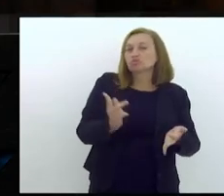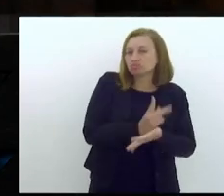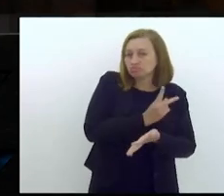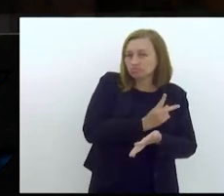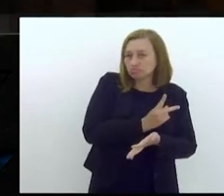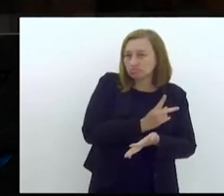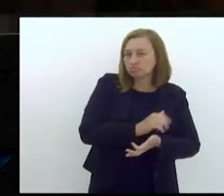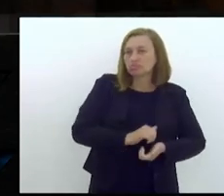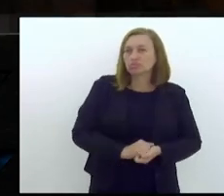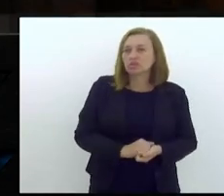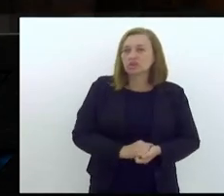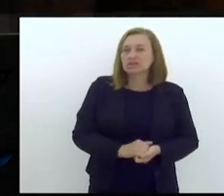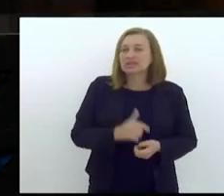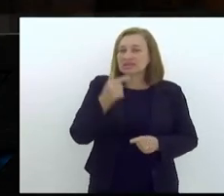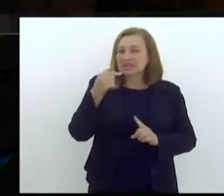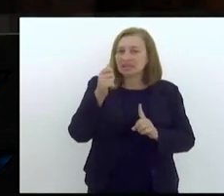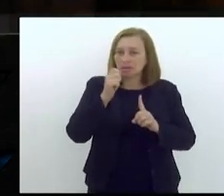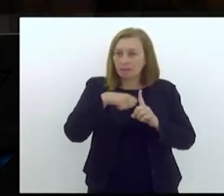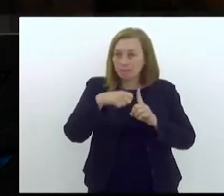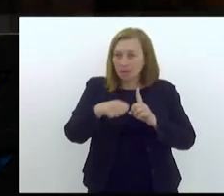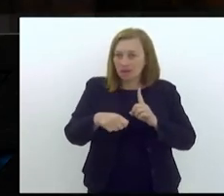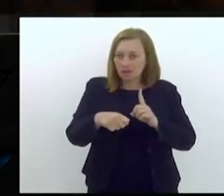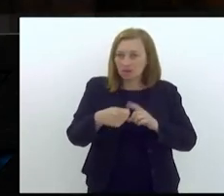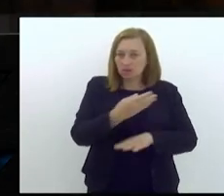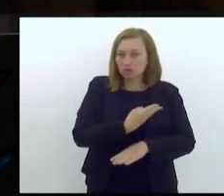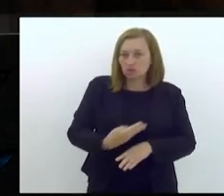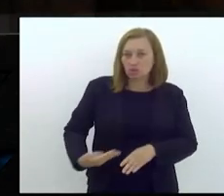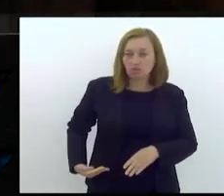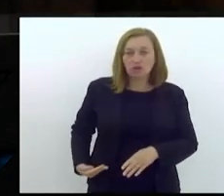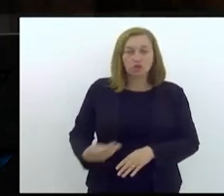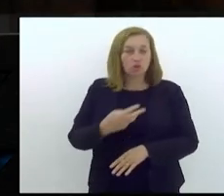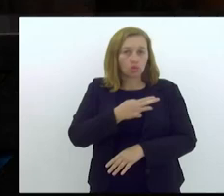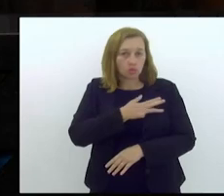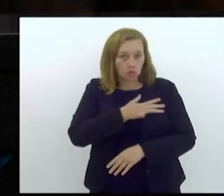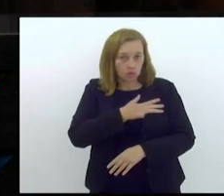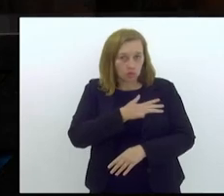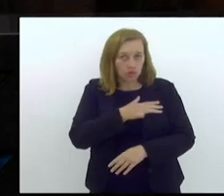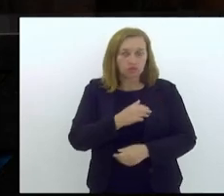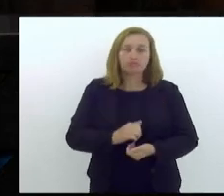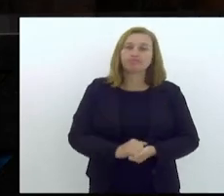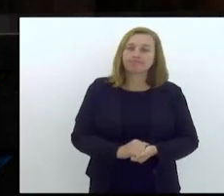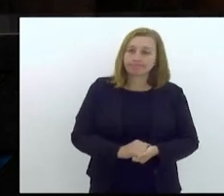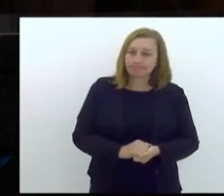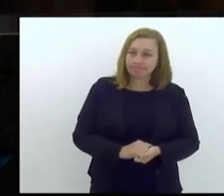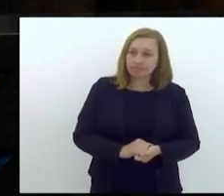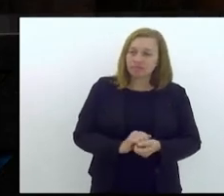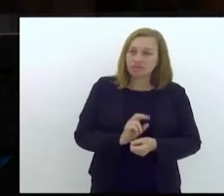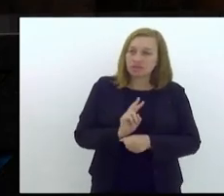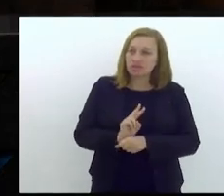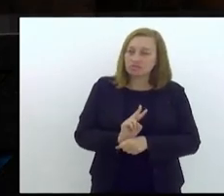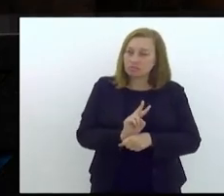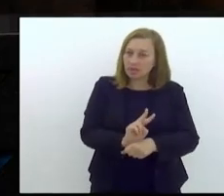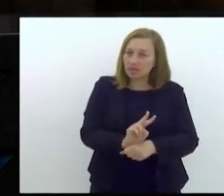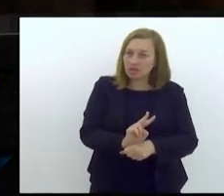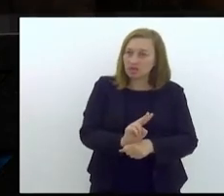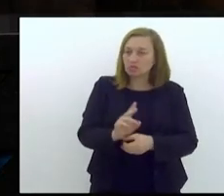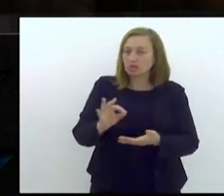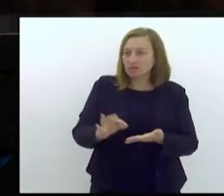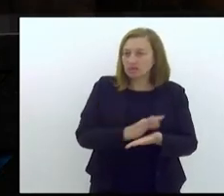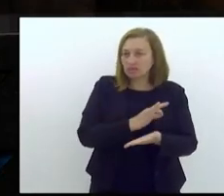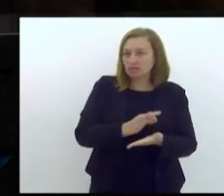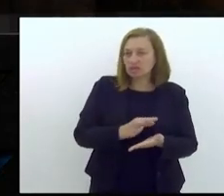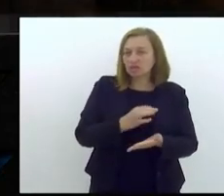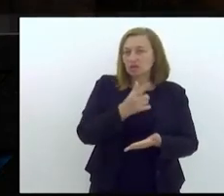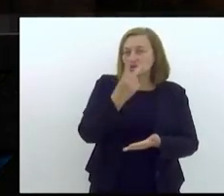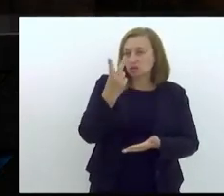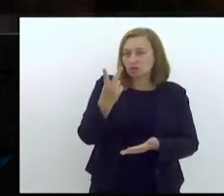com sete meses de governo Lula com esse empréstimos hoje assinado de 2